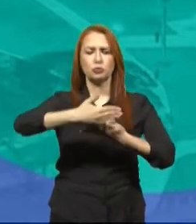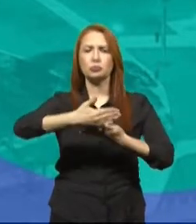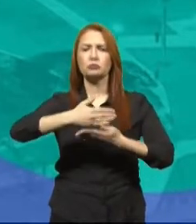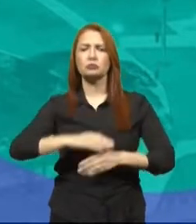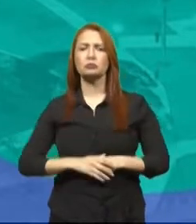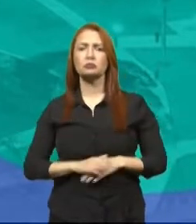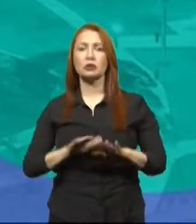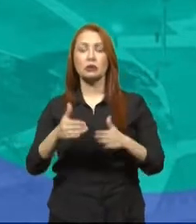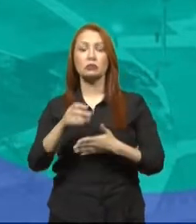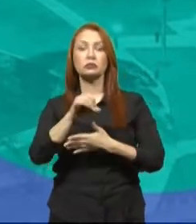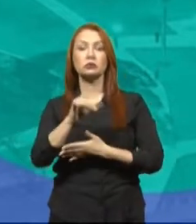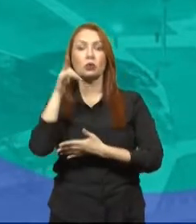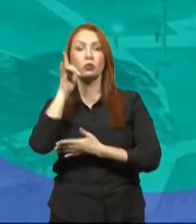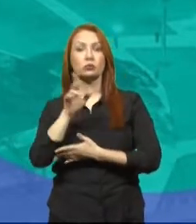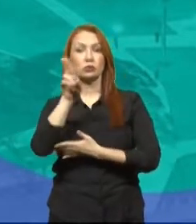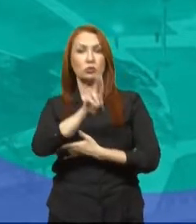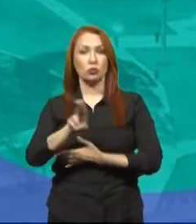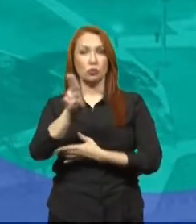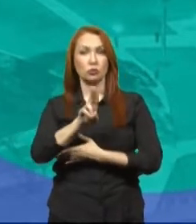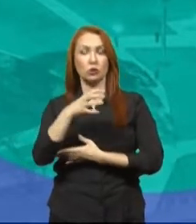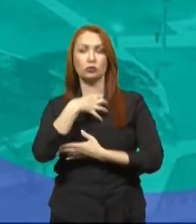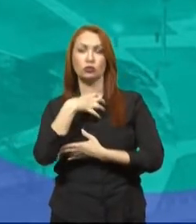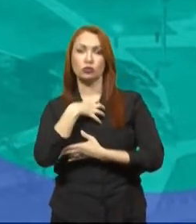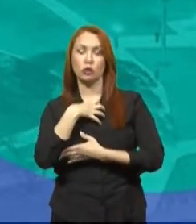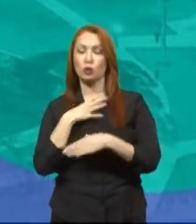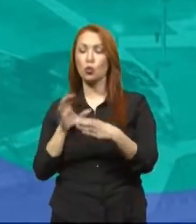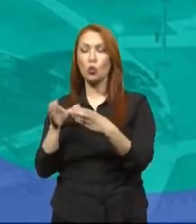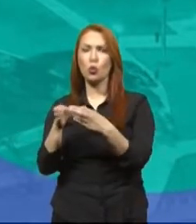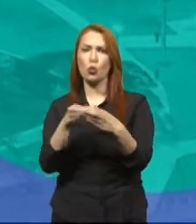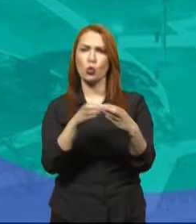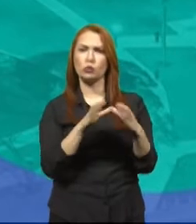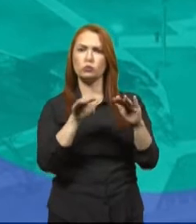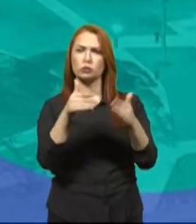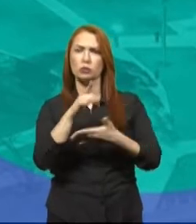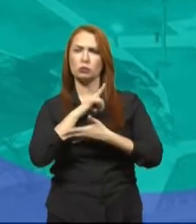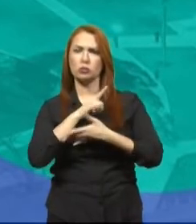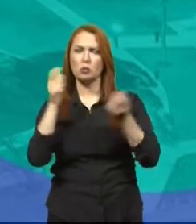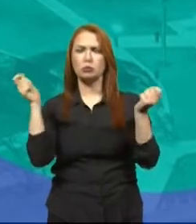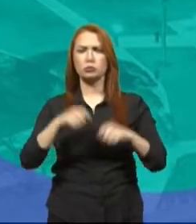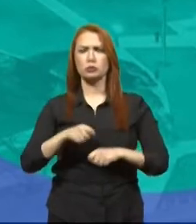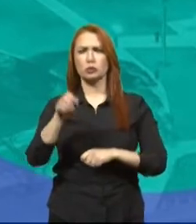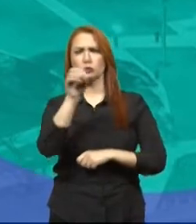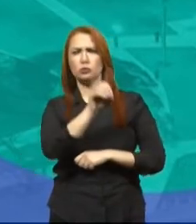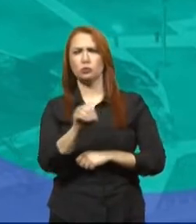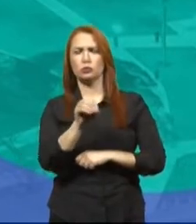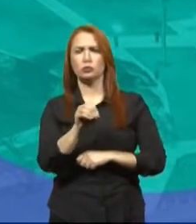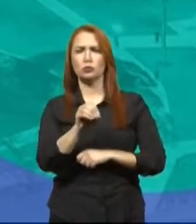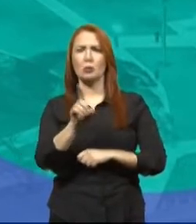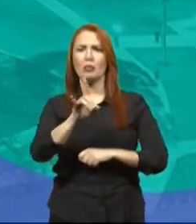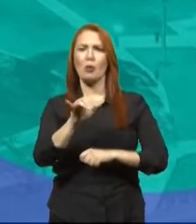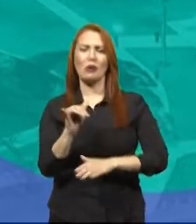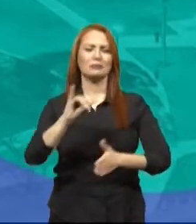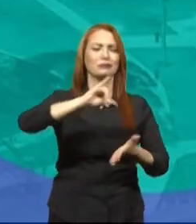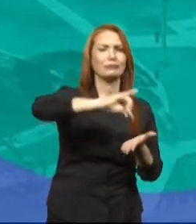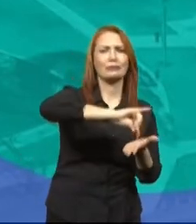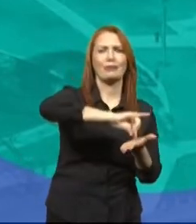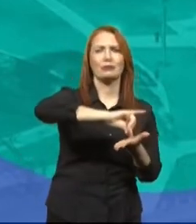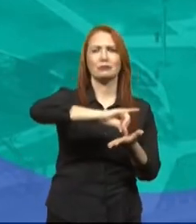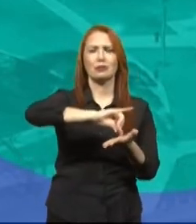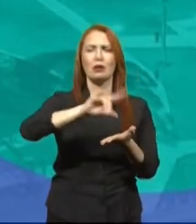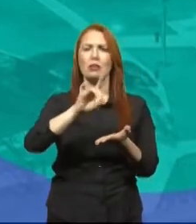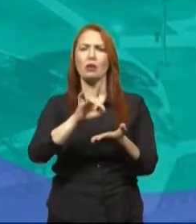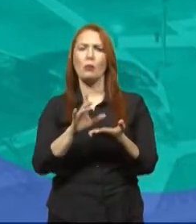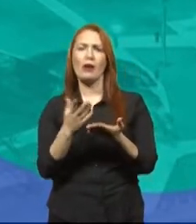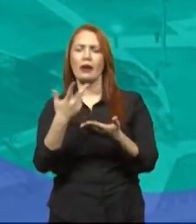ser usado de uma forma coletiva, conjunta, você tem uma enorme capacidade de processamento que não é centralizado em nenhum lugar específico, não é nem na